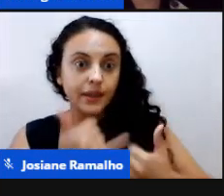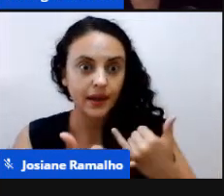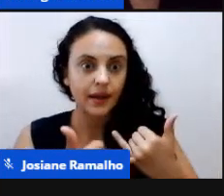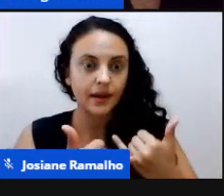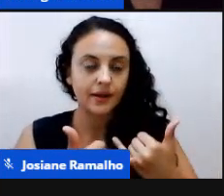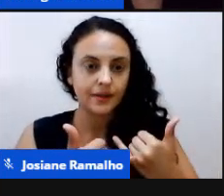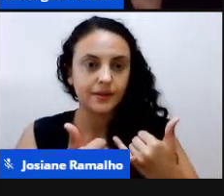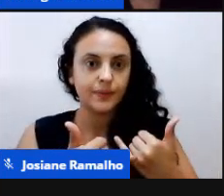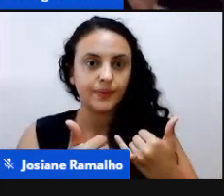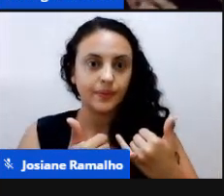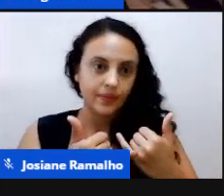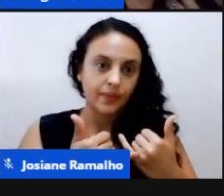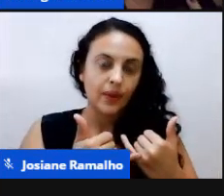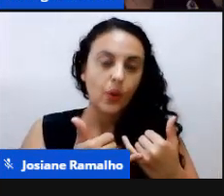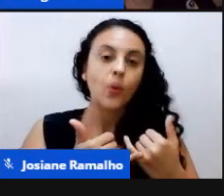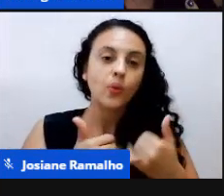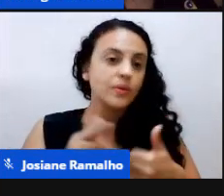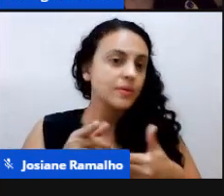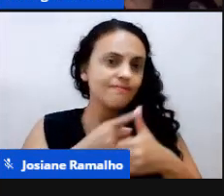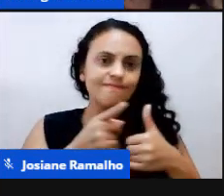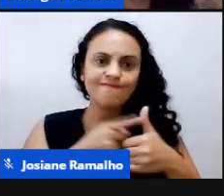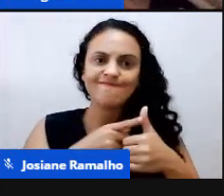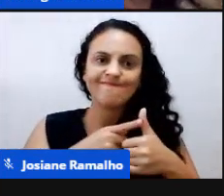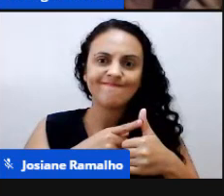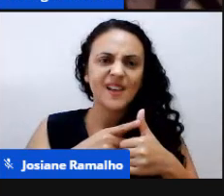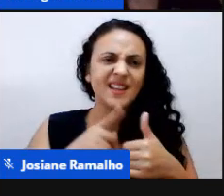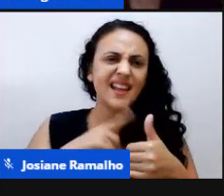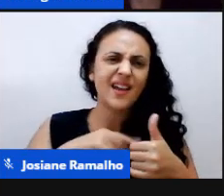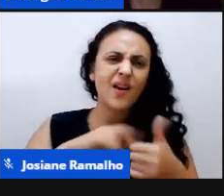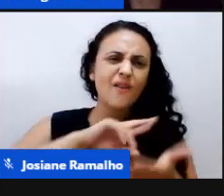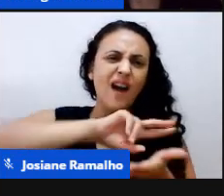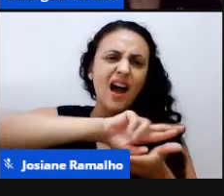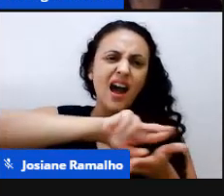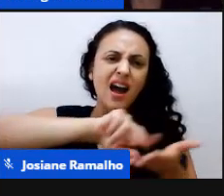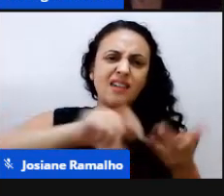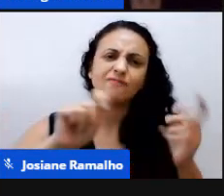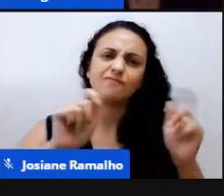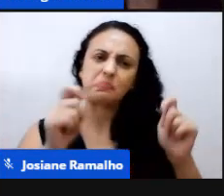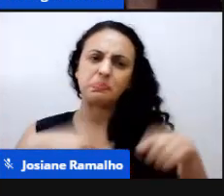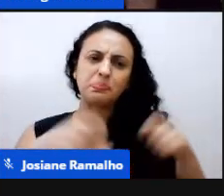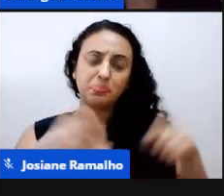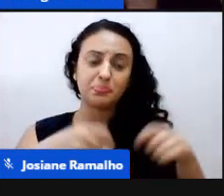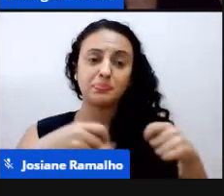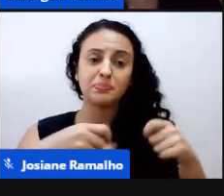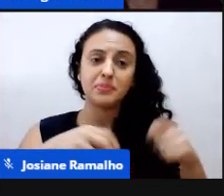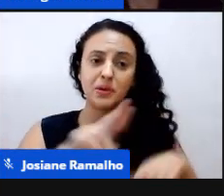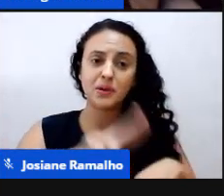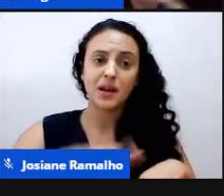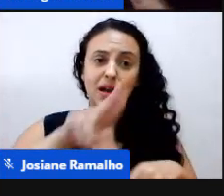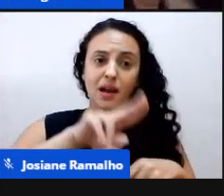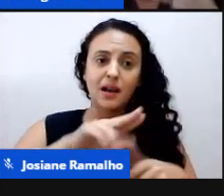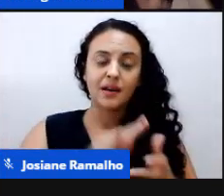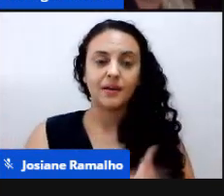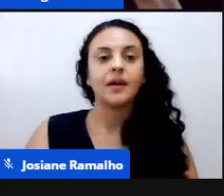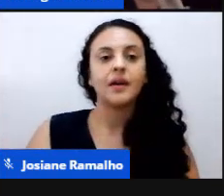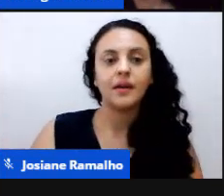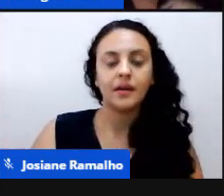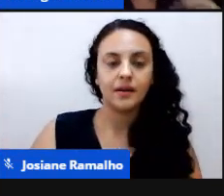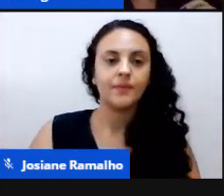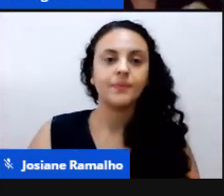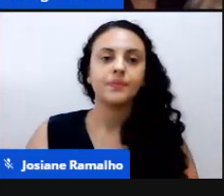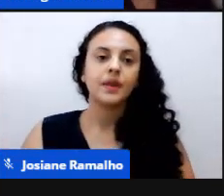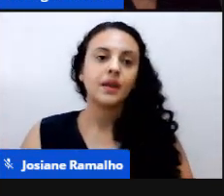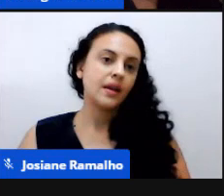ele é rico para ser trabalhado na educação física. E você vai trabalhar isso de forma oral. Você não precisa falar, olha, agora é uma